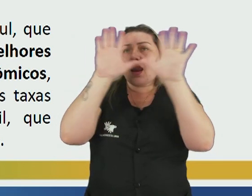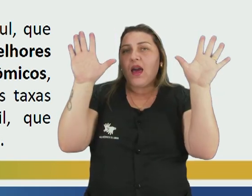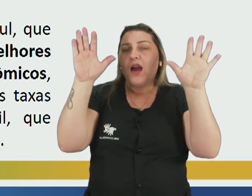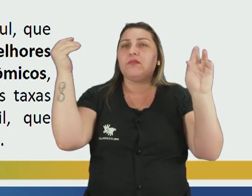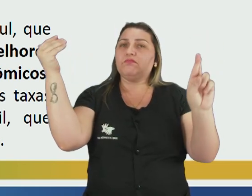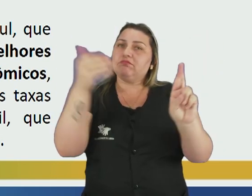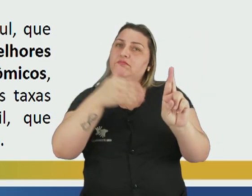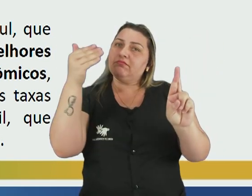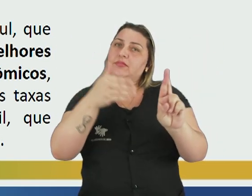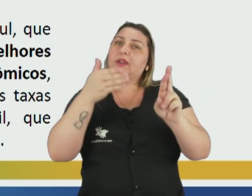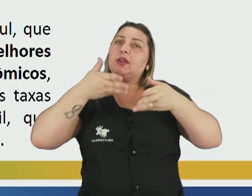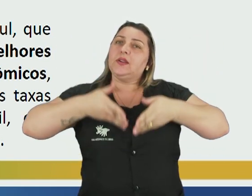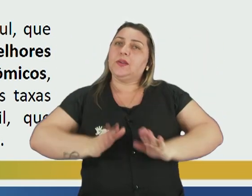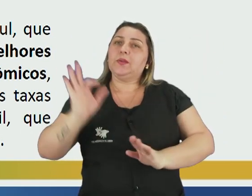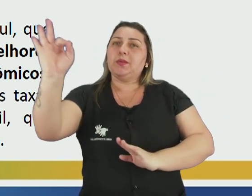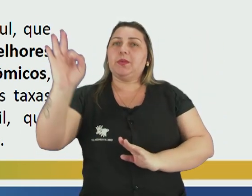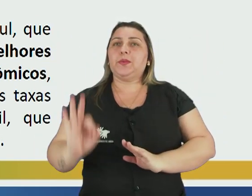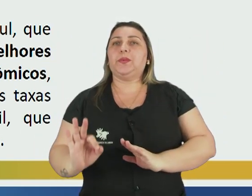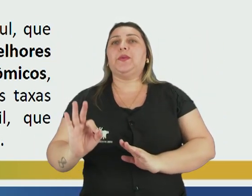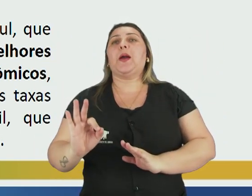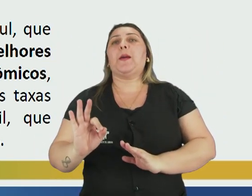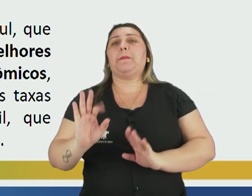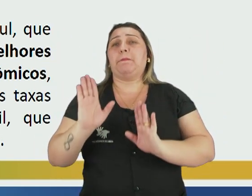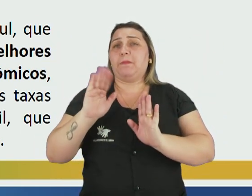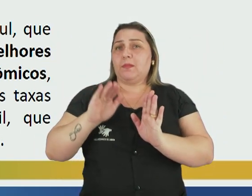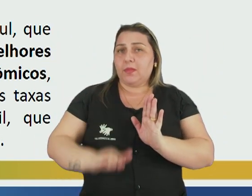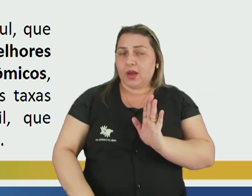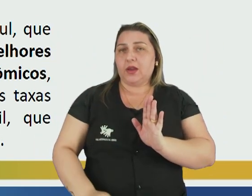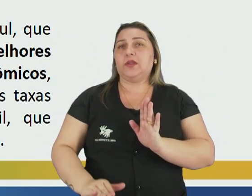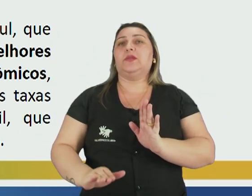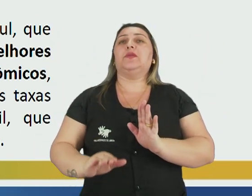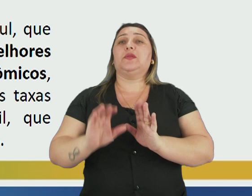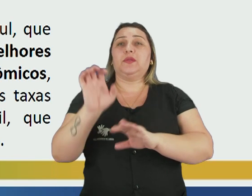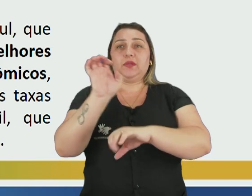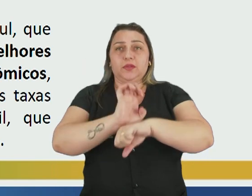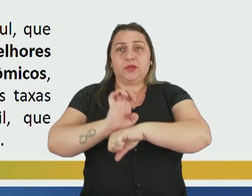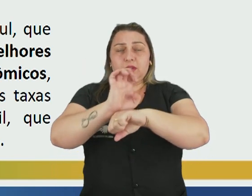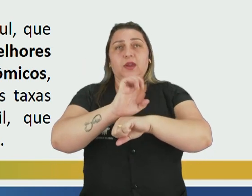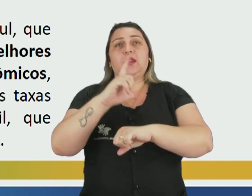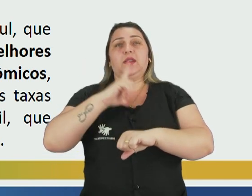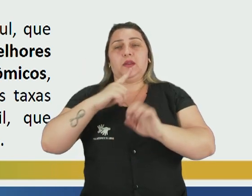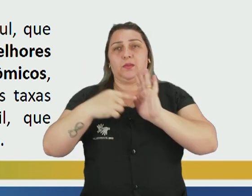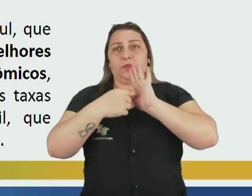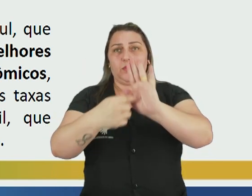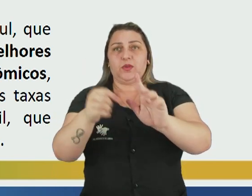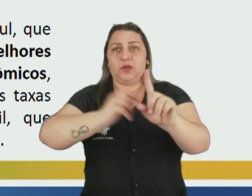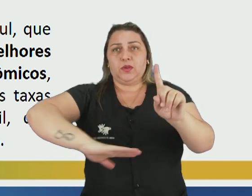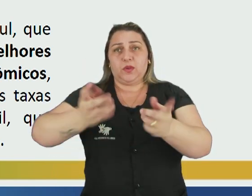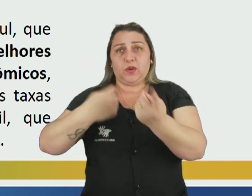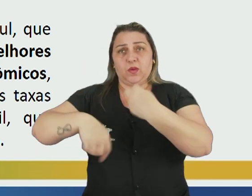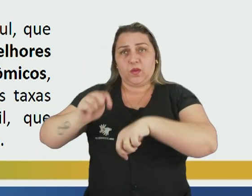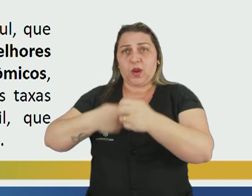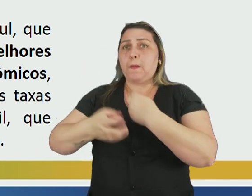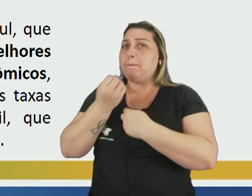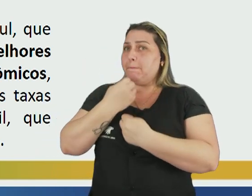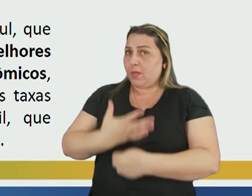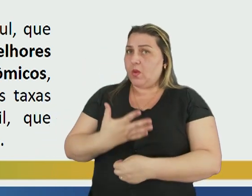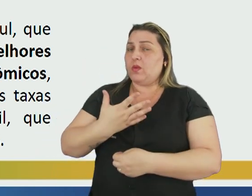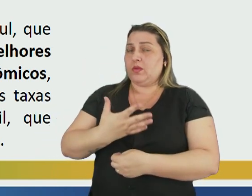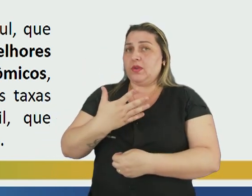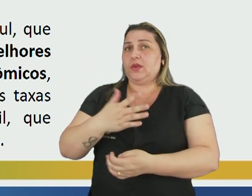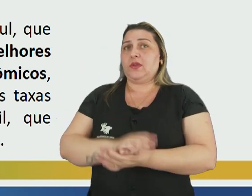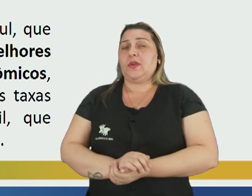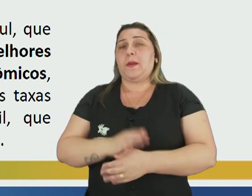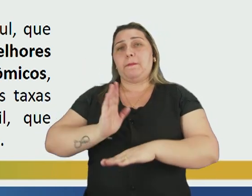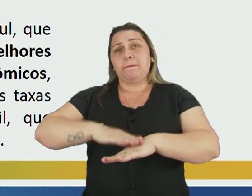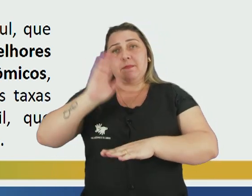taxa de mortalidade infantil muito baixa. E é justamente nos estados onde você tem indicadores sociais e econômicos muito bons, né? Então,